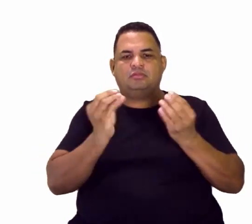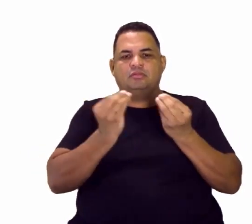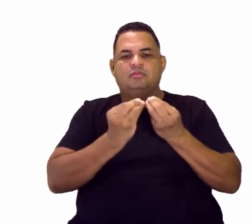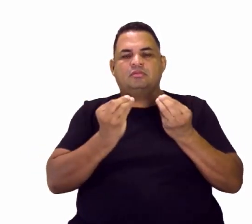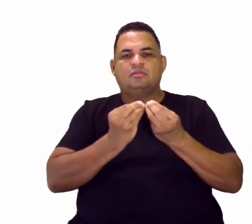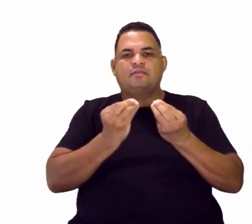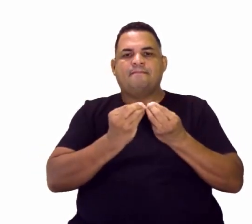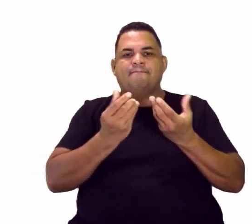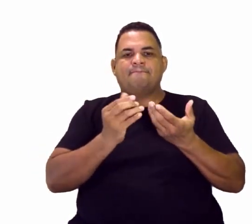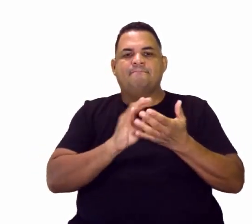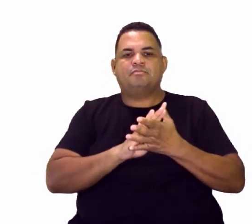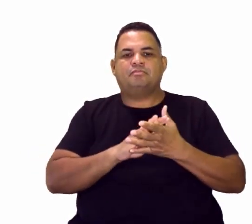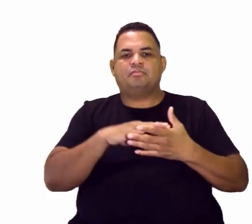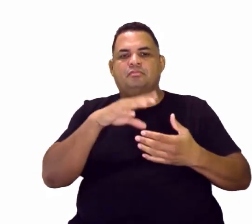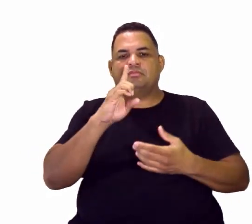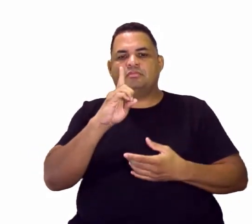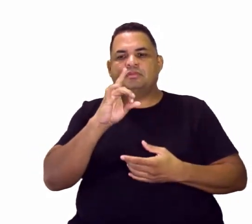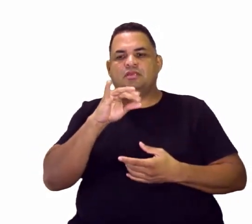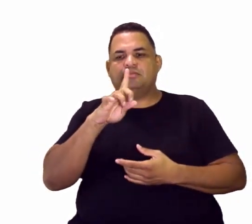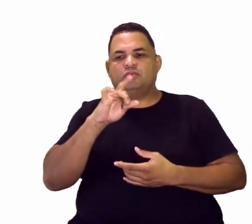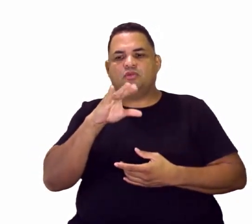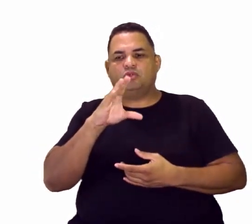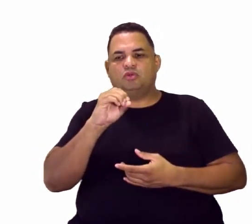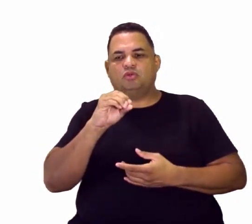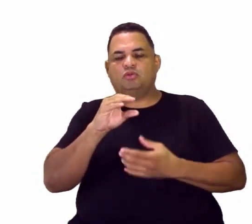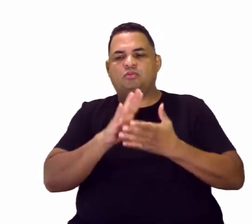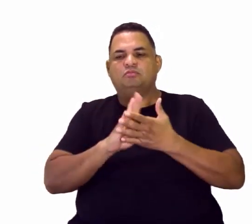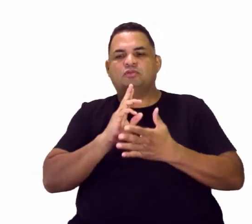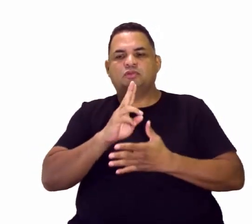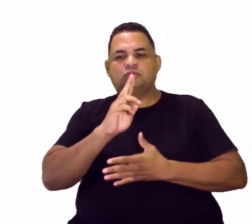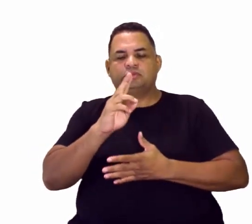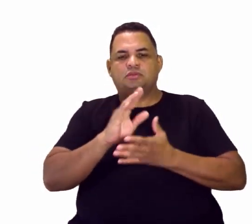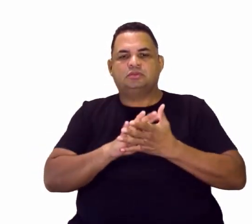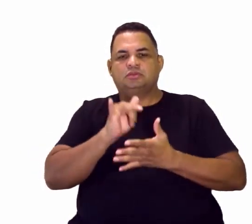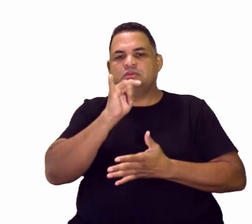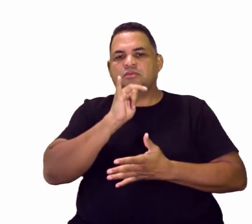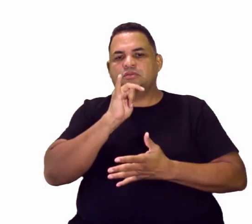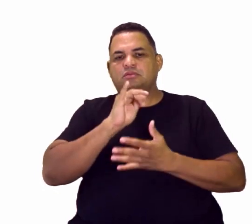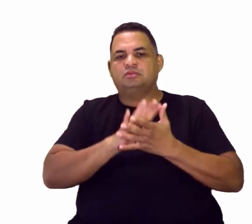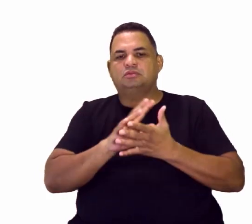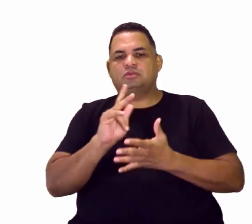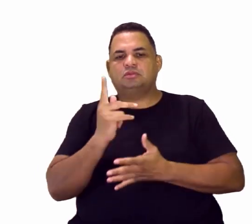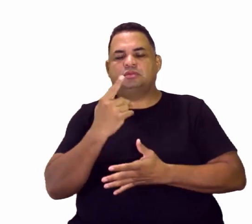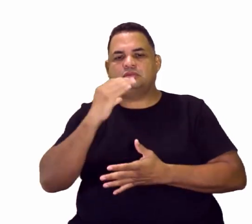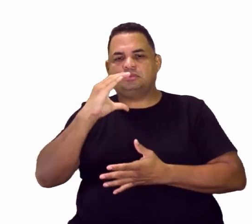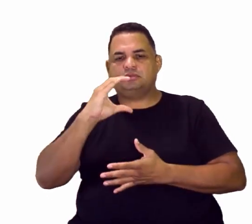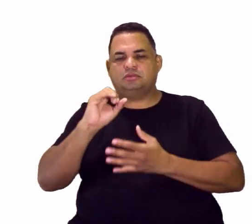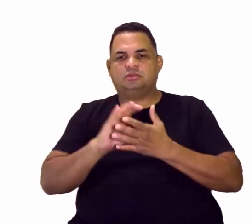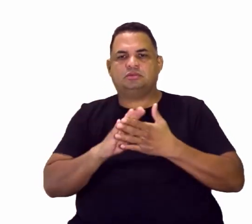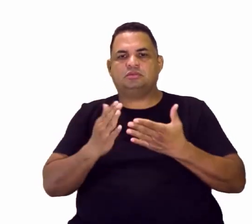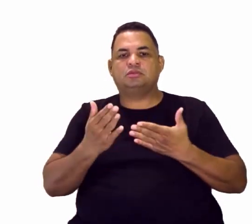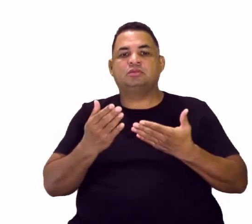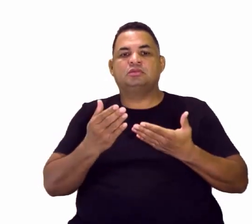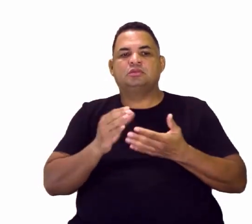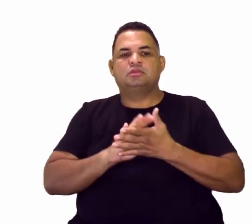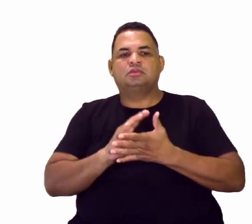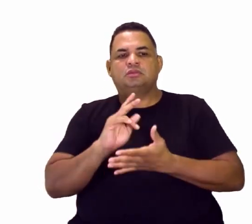ser dipolo permanente, que é no caso, por exemplo, como do HCl, entre outros.